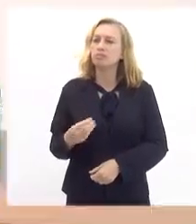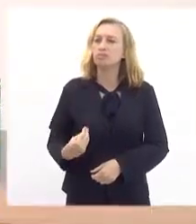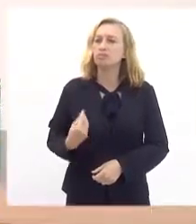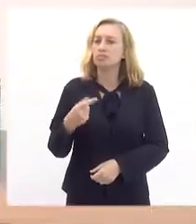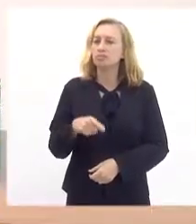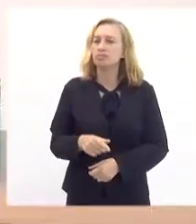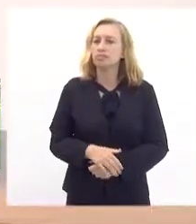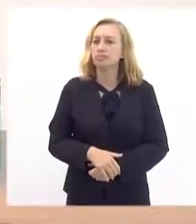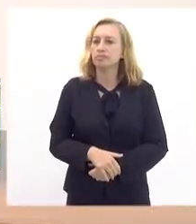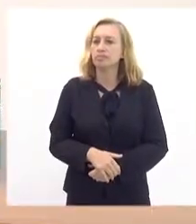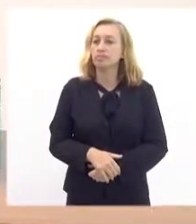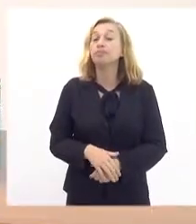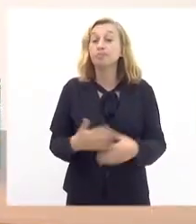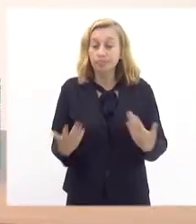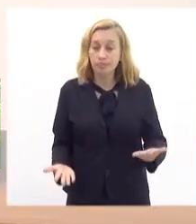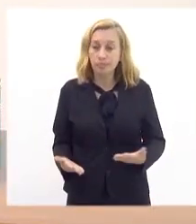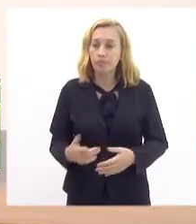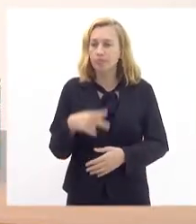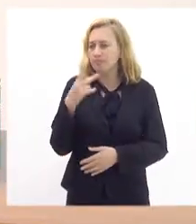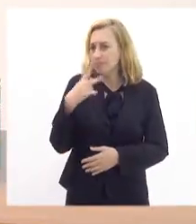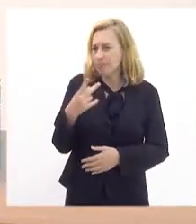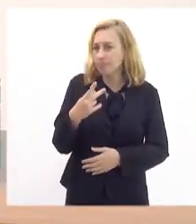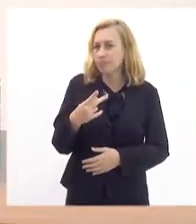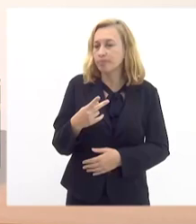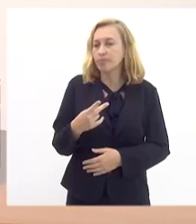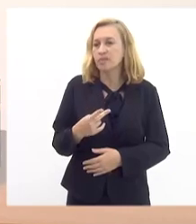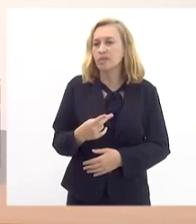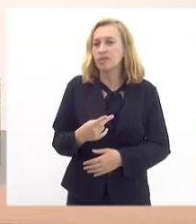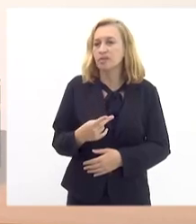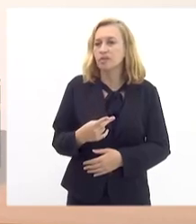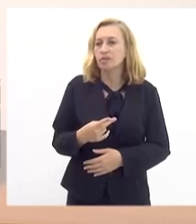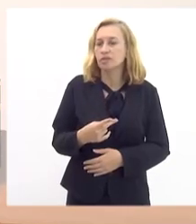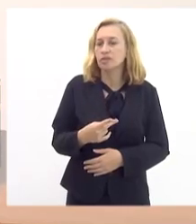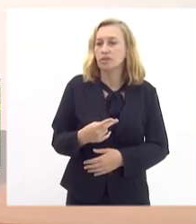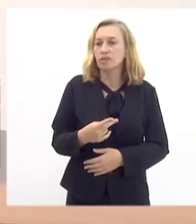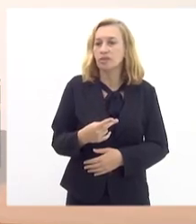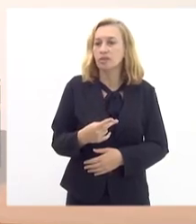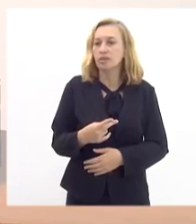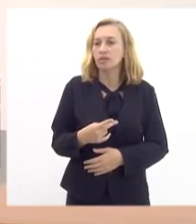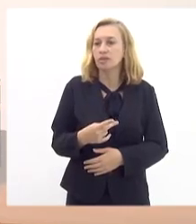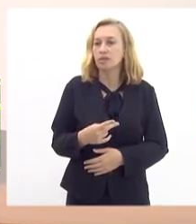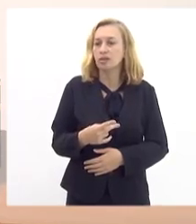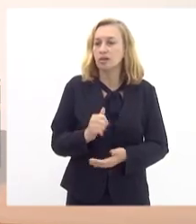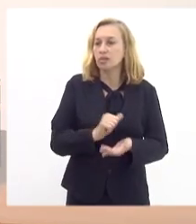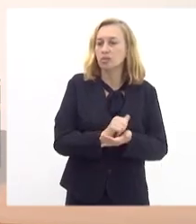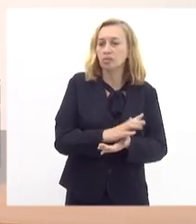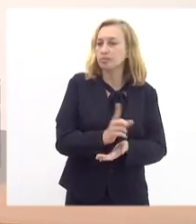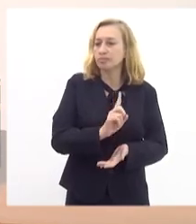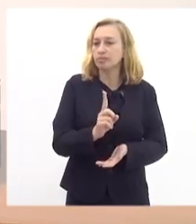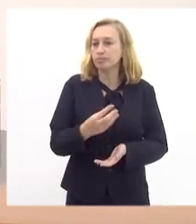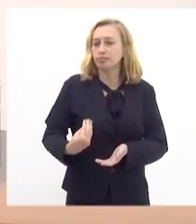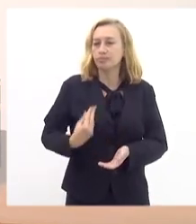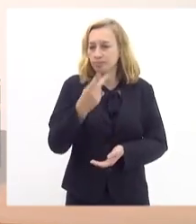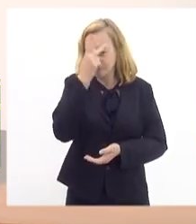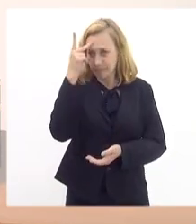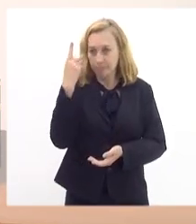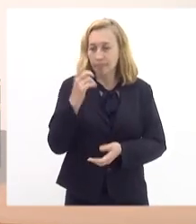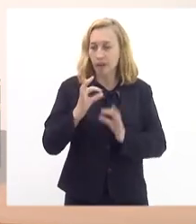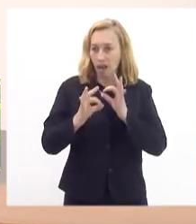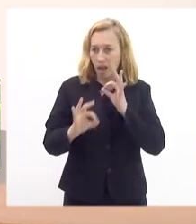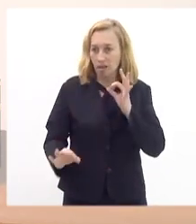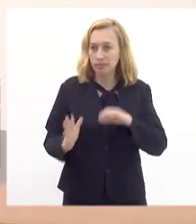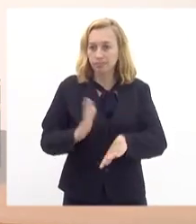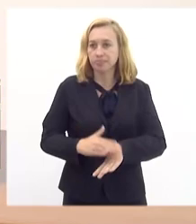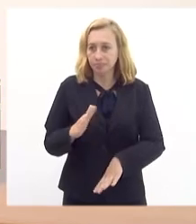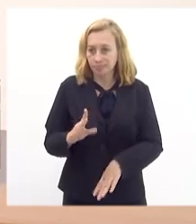ia então a gente não tá falando de fazer uma indenização por que a vida dessas pessoas então para não me alongar